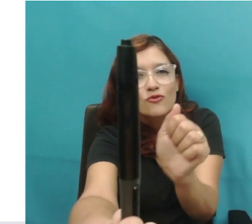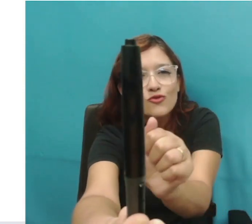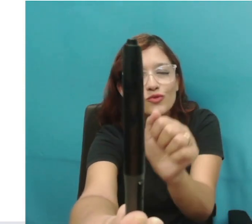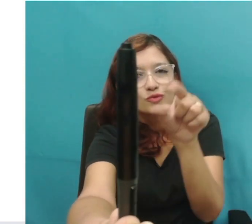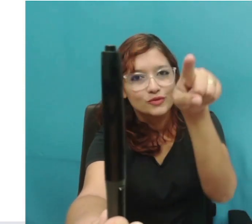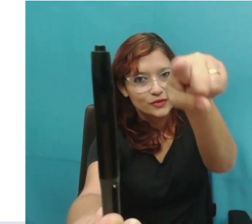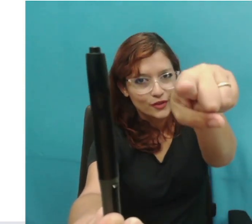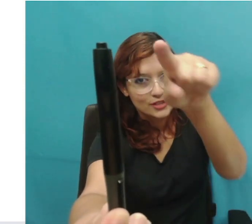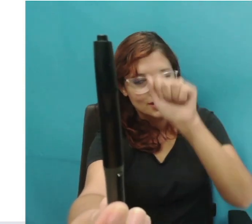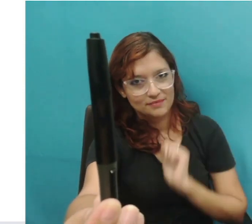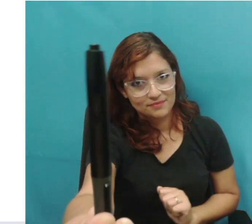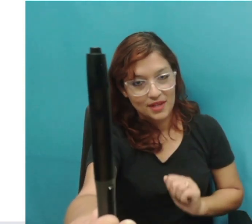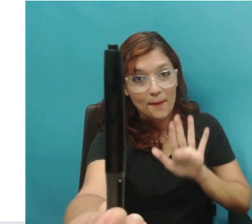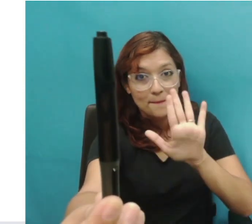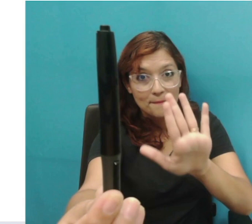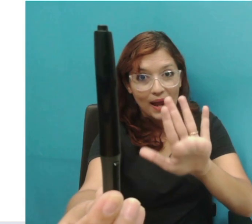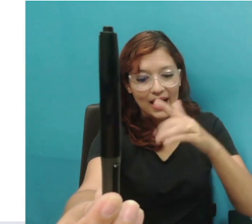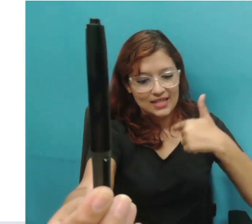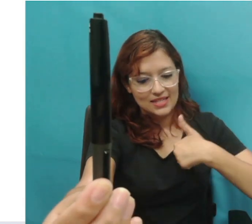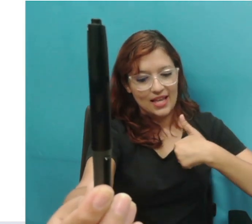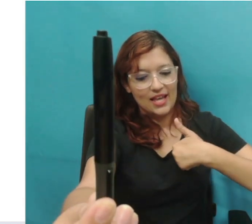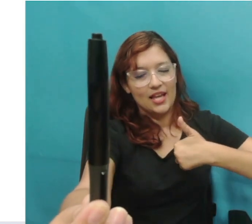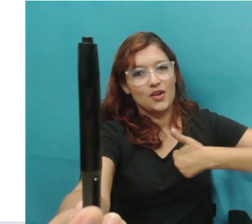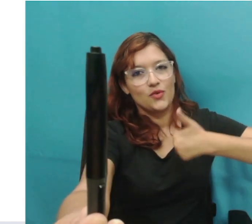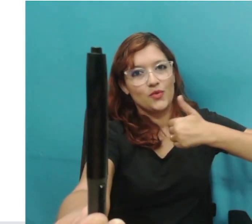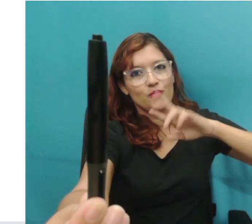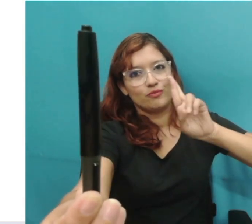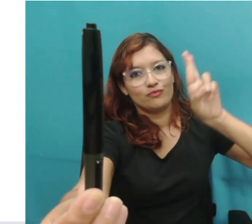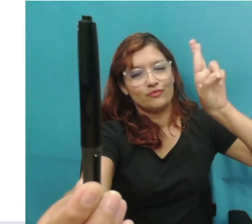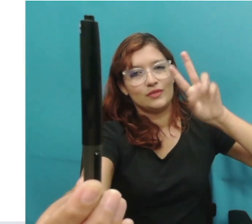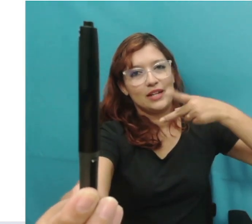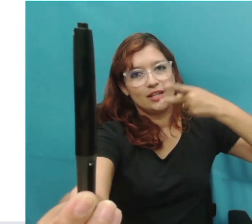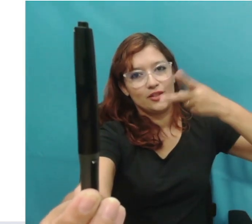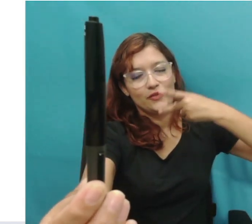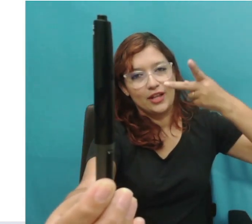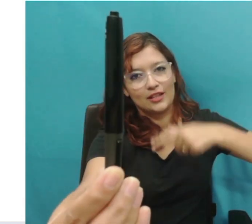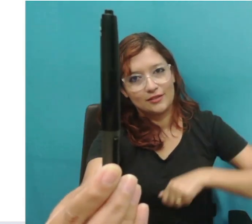Porque está próximo a você, que é com quem eu estou falando.